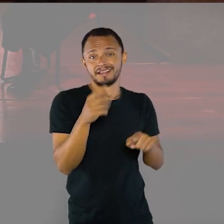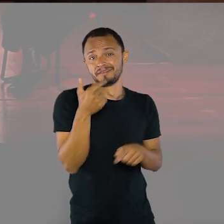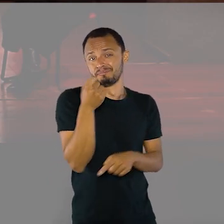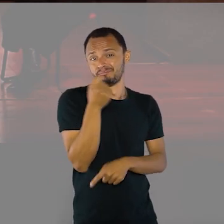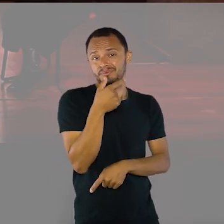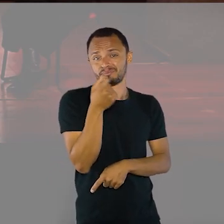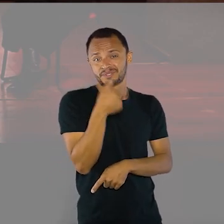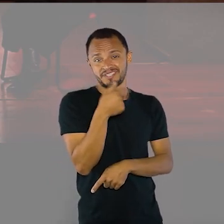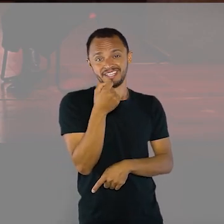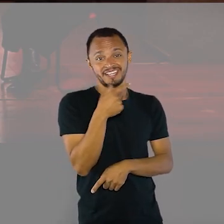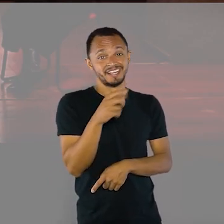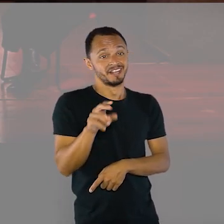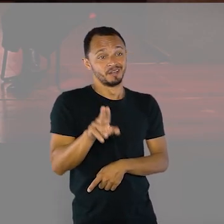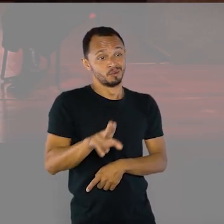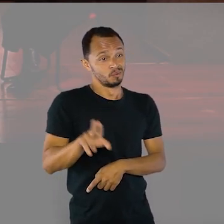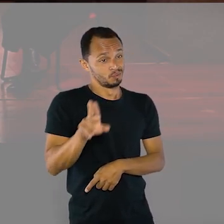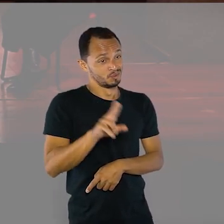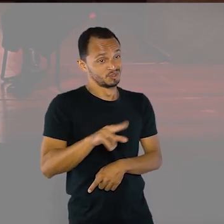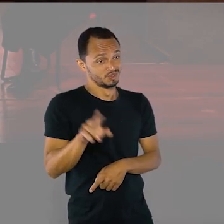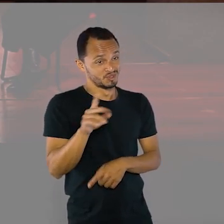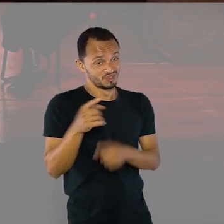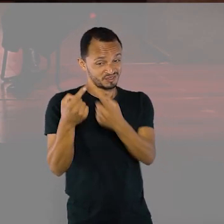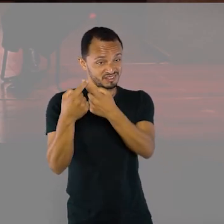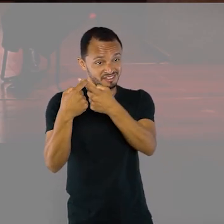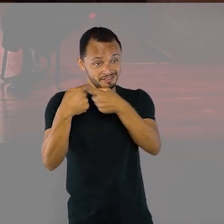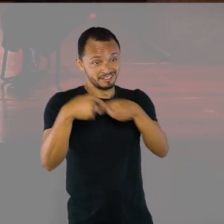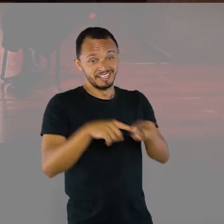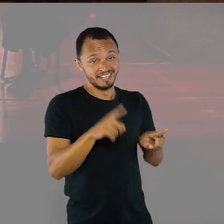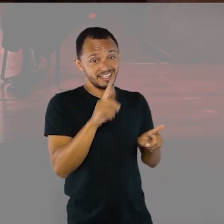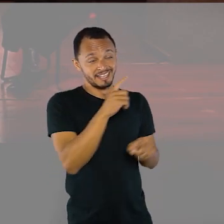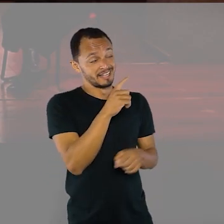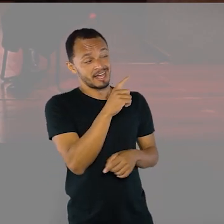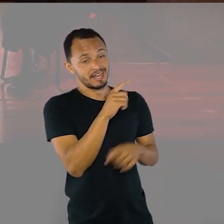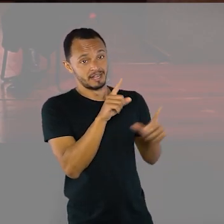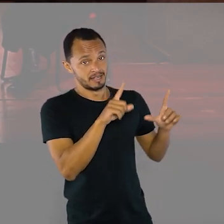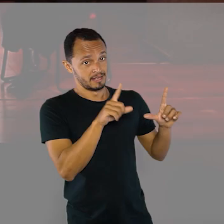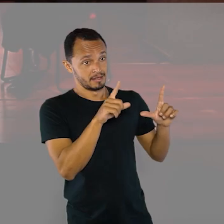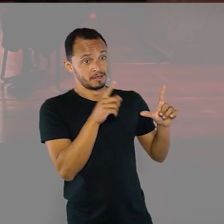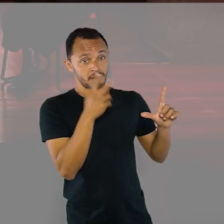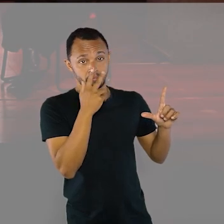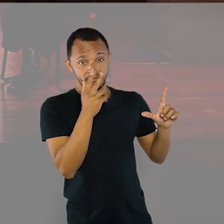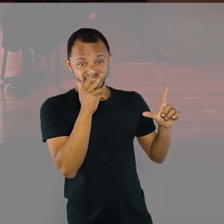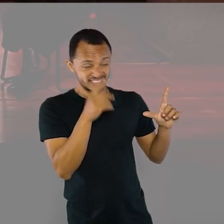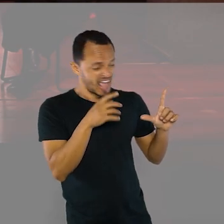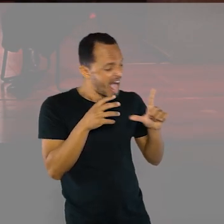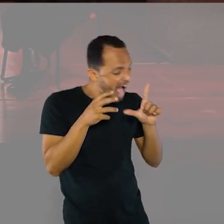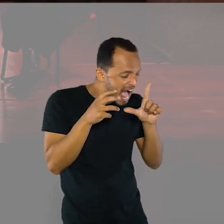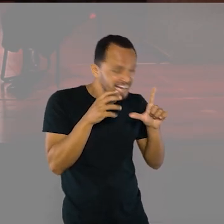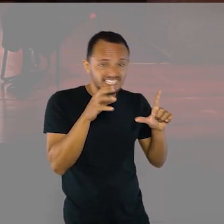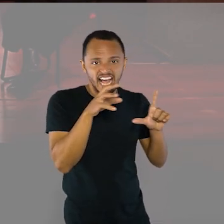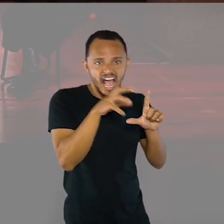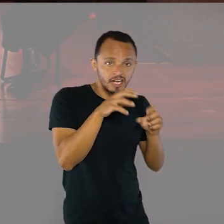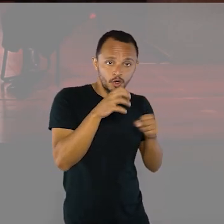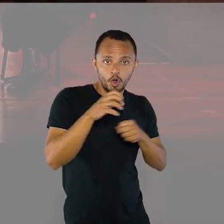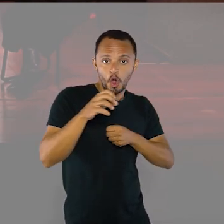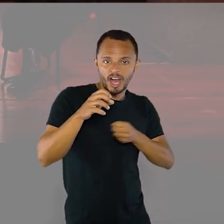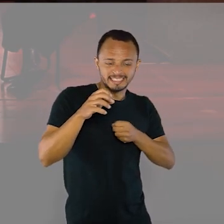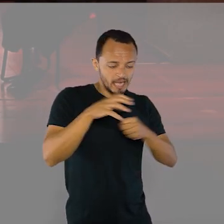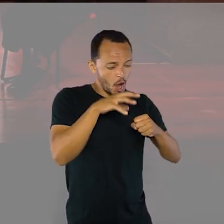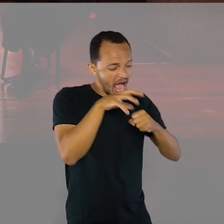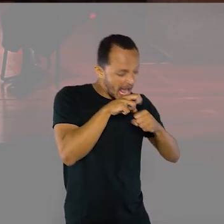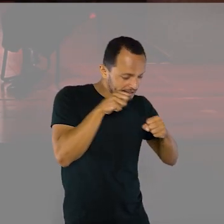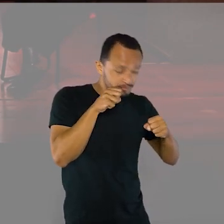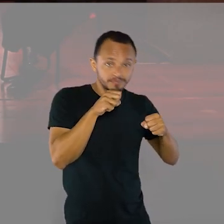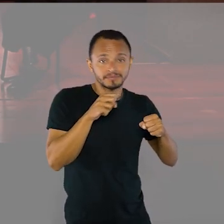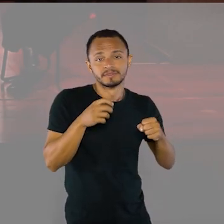estava citando ali, usou o coração, Nossa. até colocando gente querendo comer o coração. Eu mesmo coloquei,